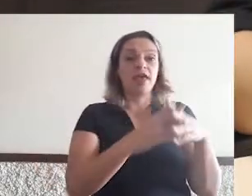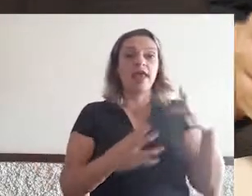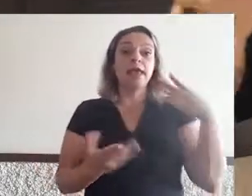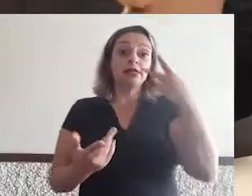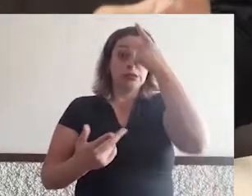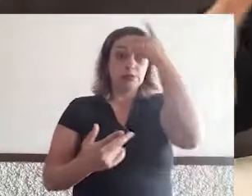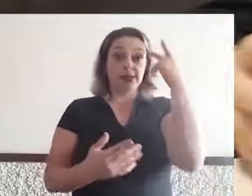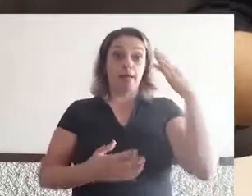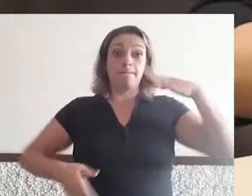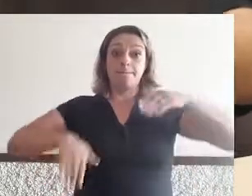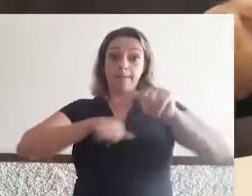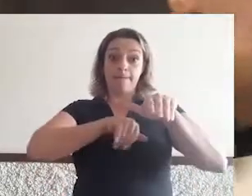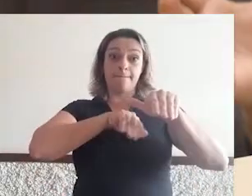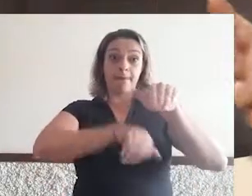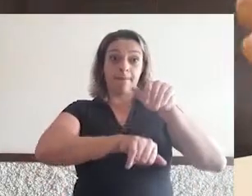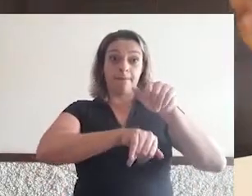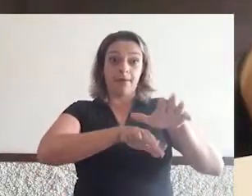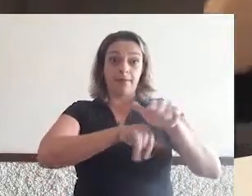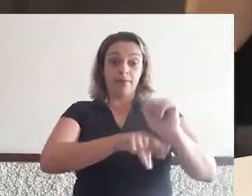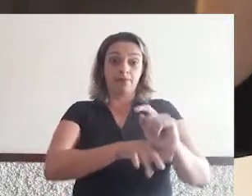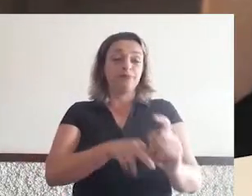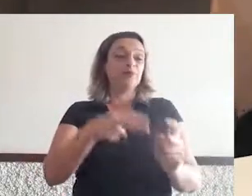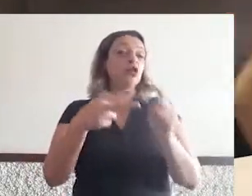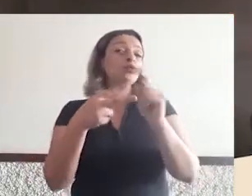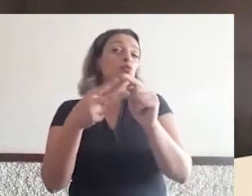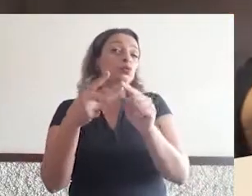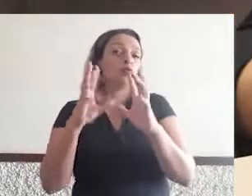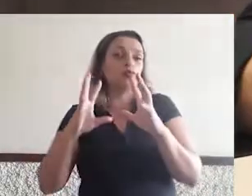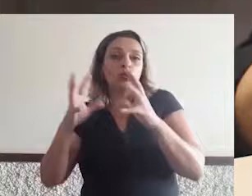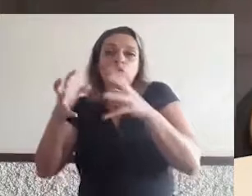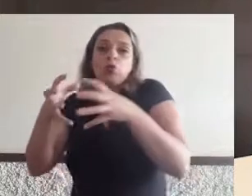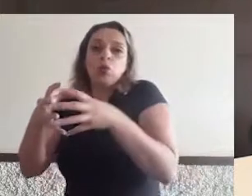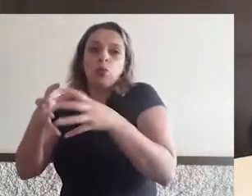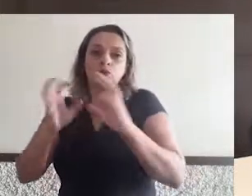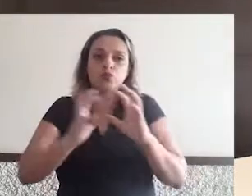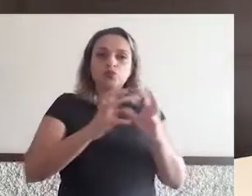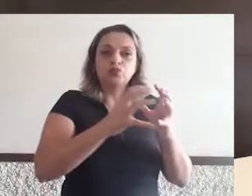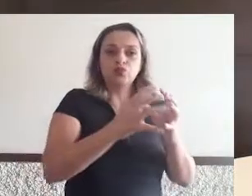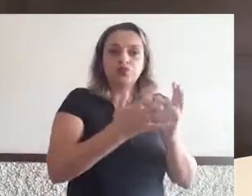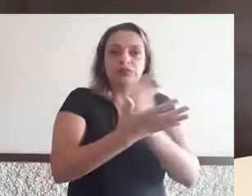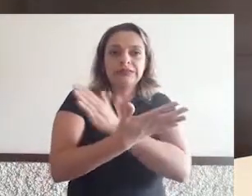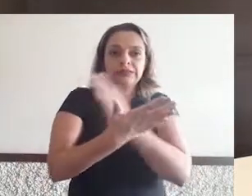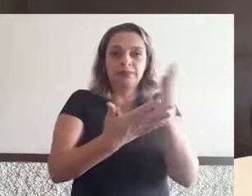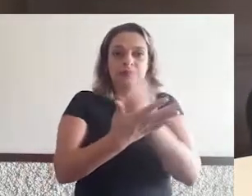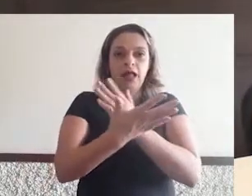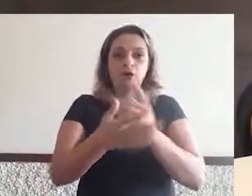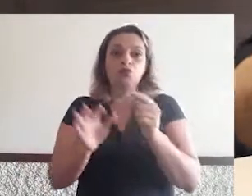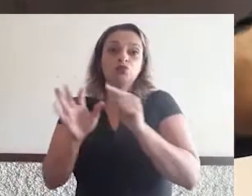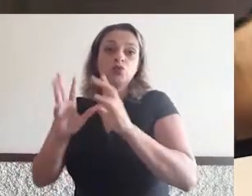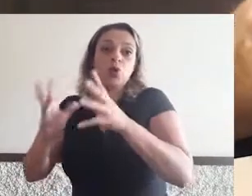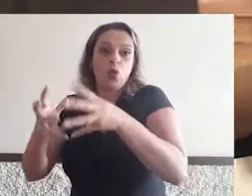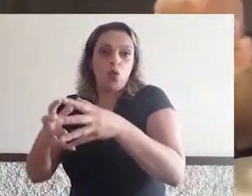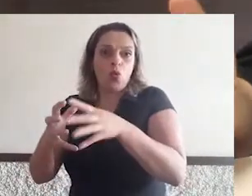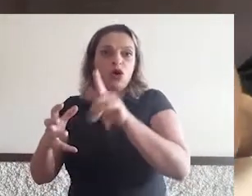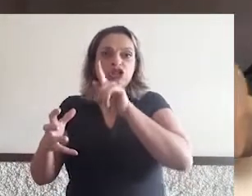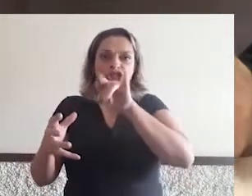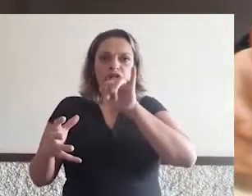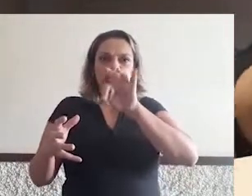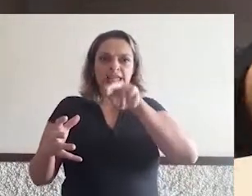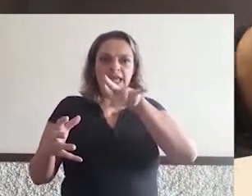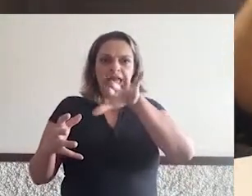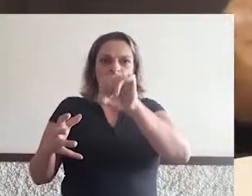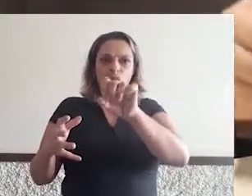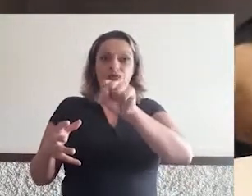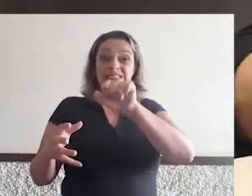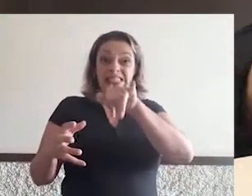militares, porque aparecem dois partidos, aparecem dois grupos. De um lado, o general Sila,